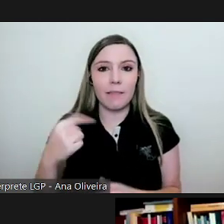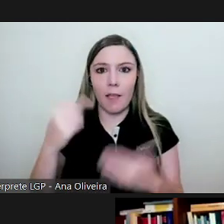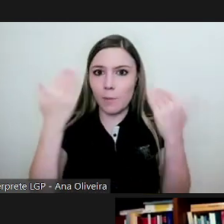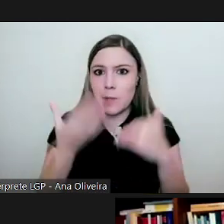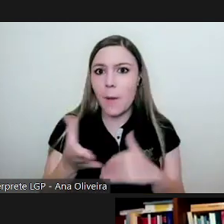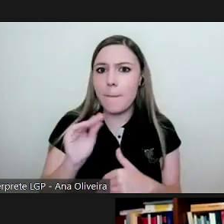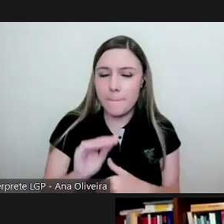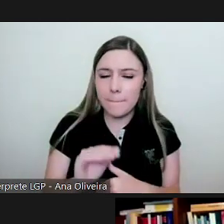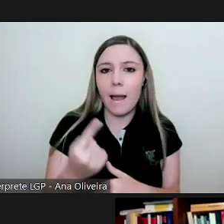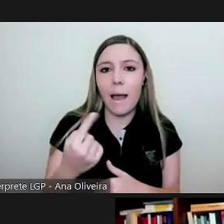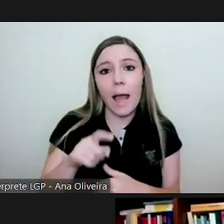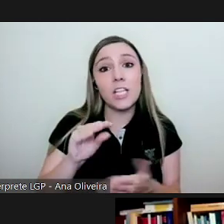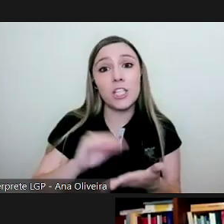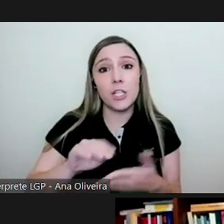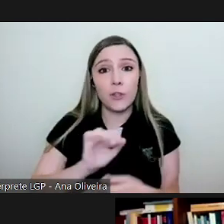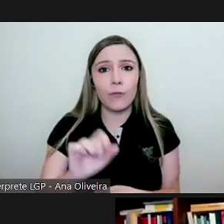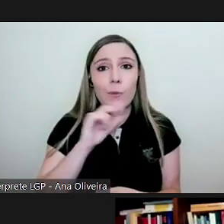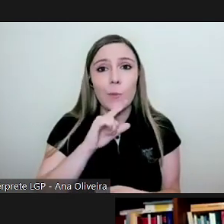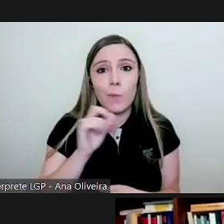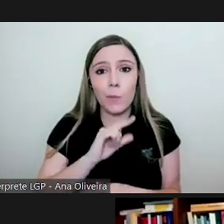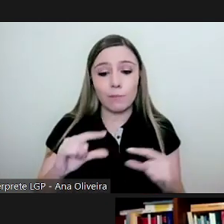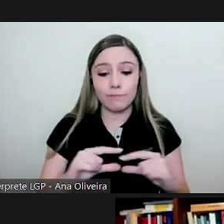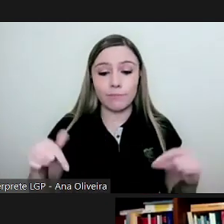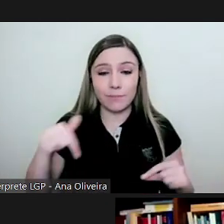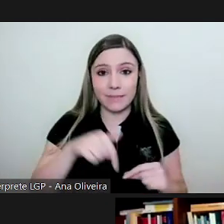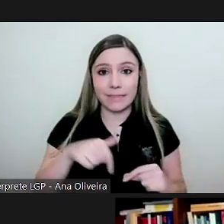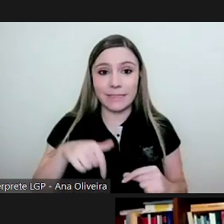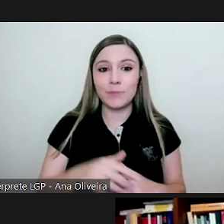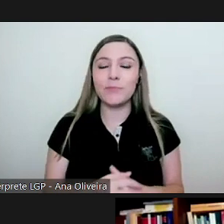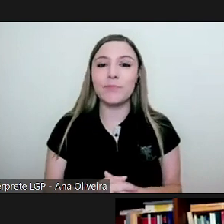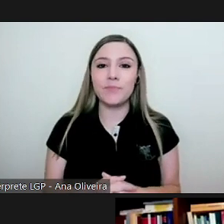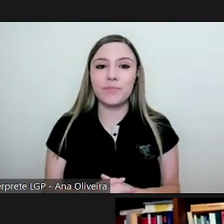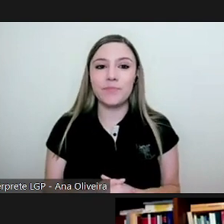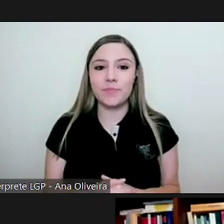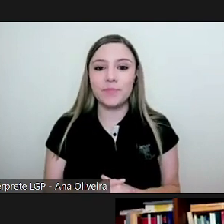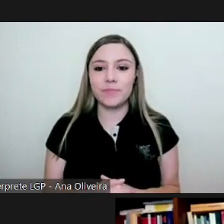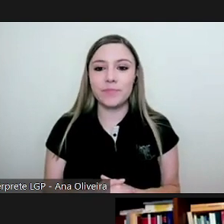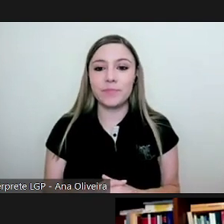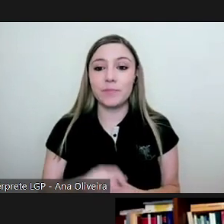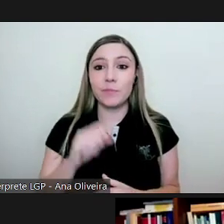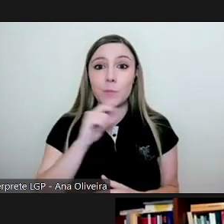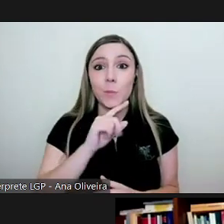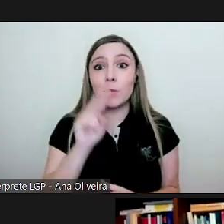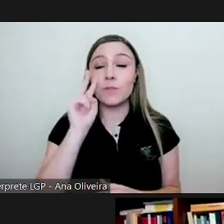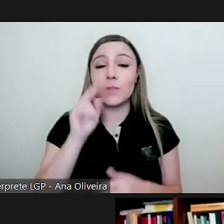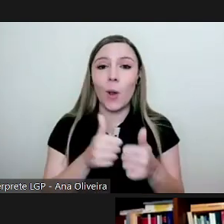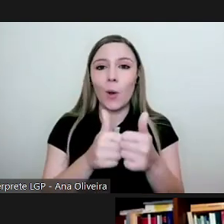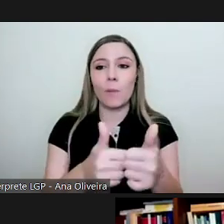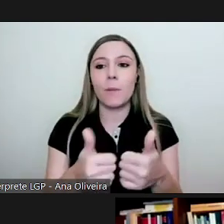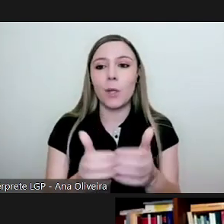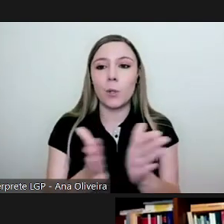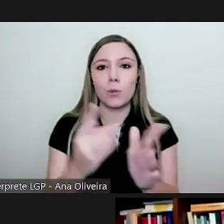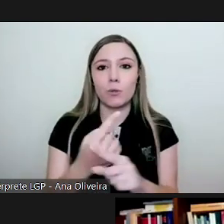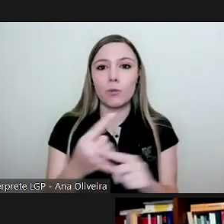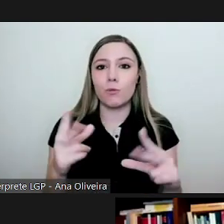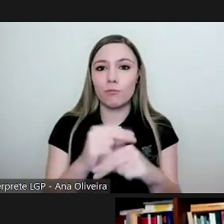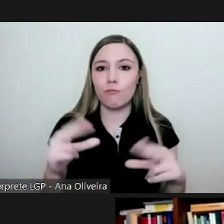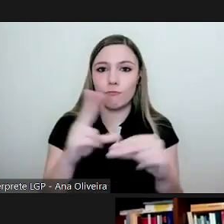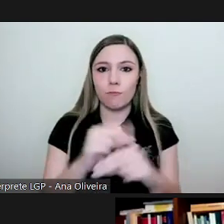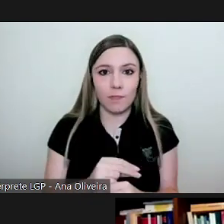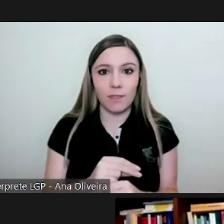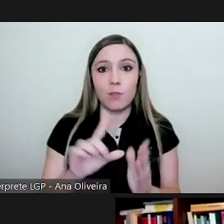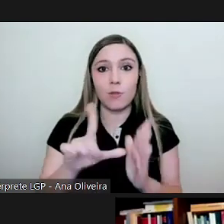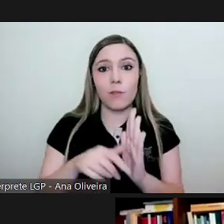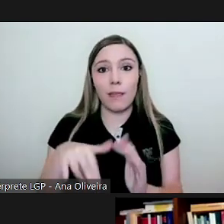e efetuar a sua inscrição na janela do chat. Pode consultar e acompanhar todas as novidades e iniciativas do INA